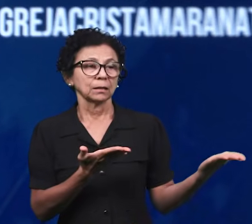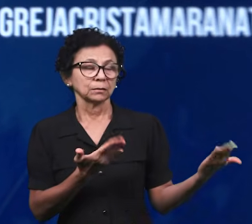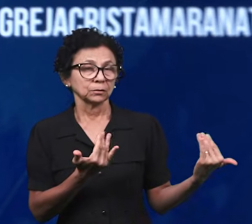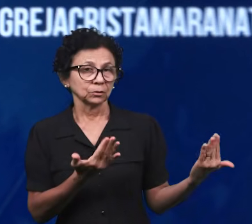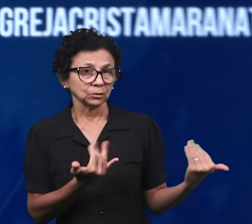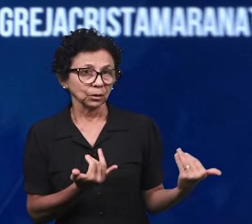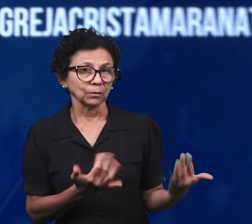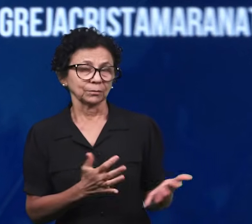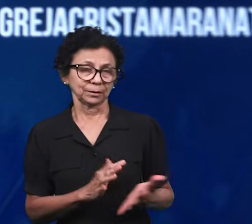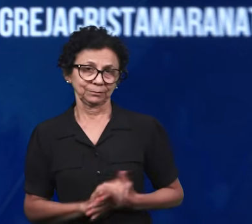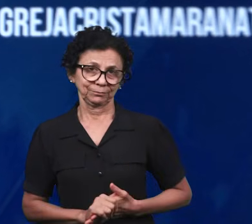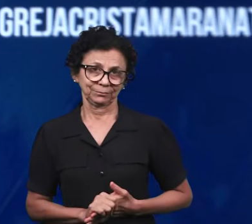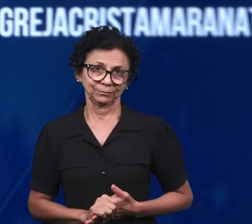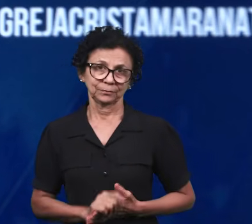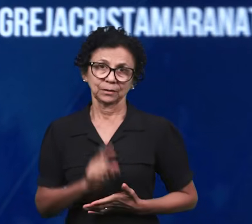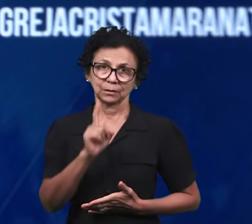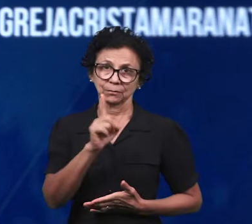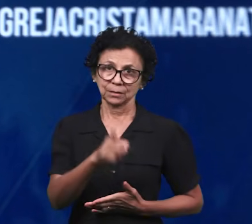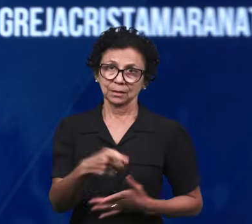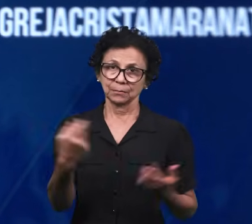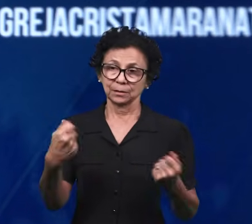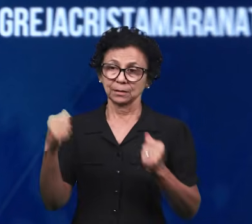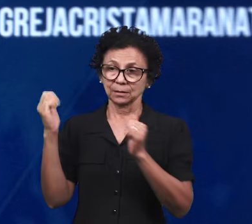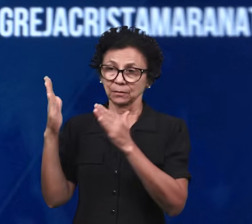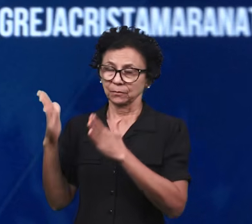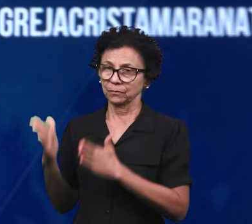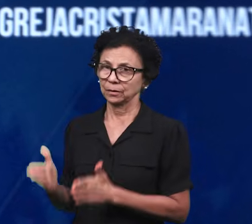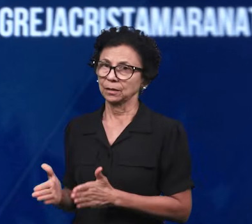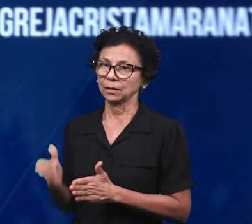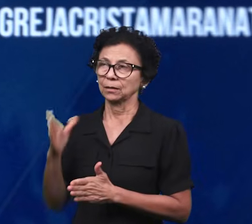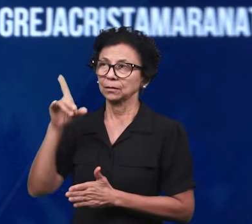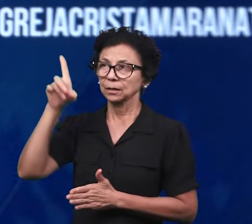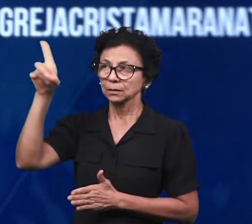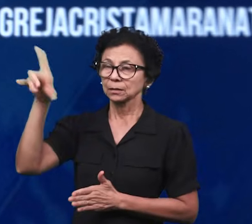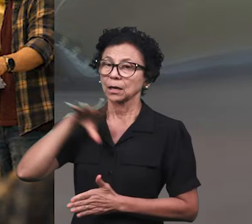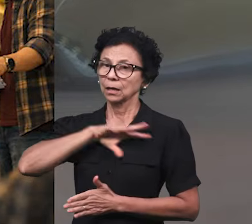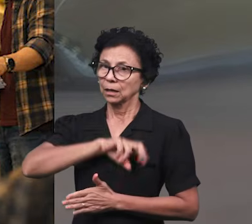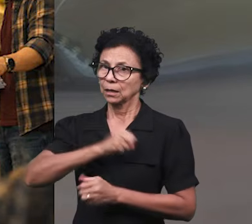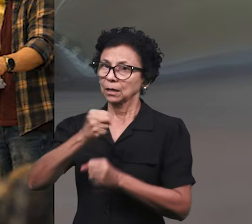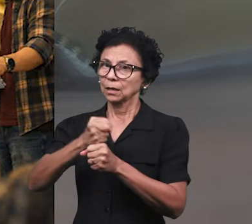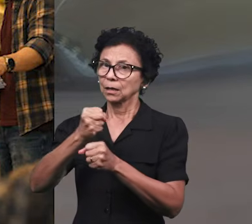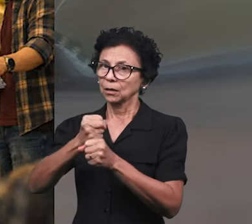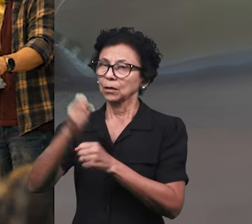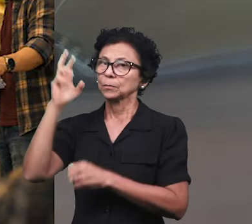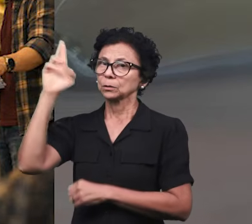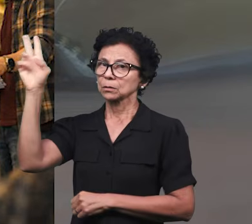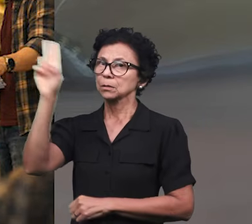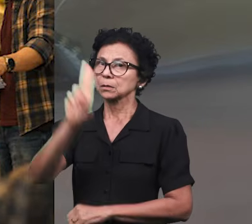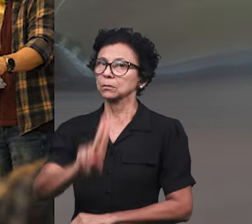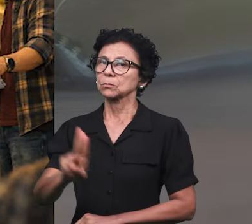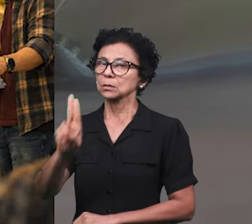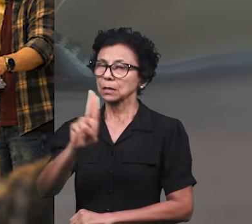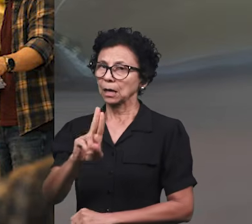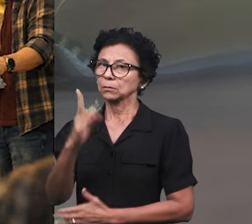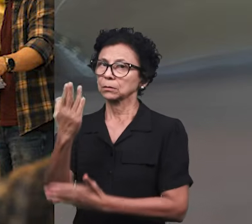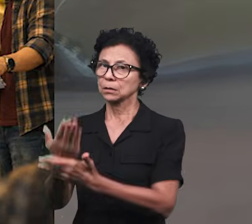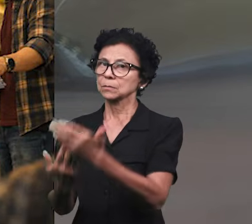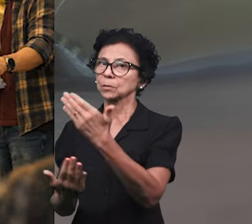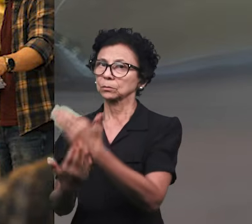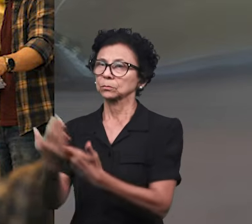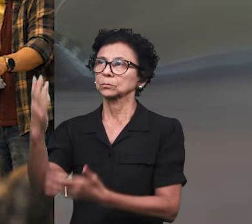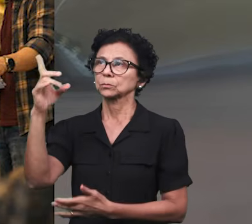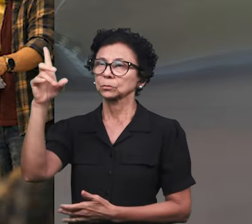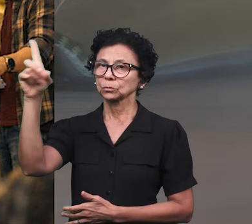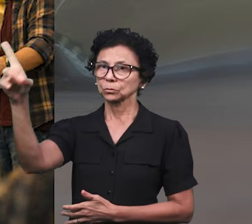você precisa viver fidelidade ao Senhor. Amar essa obra, ser usado como um instrumento, é ouvir a voz de Deus